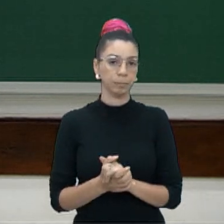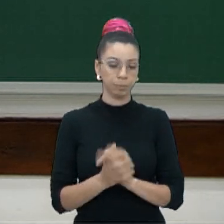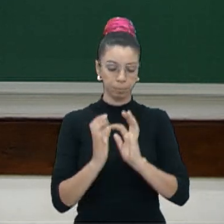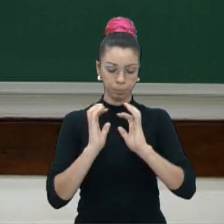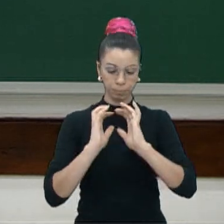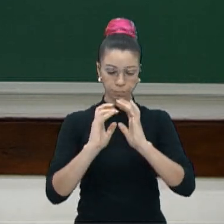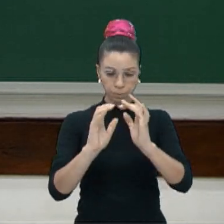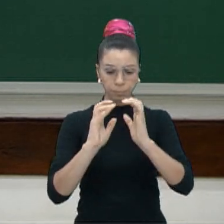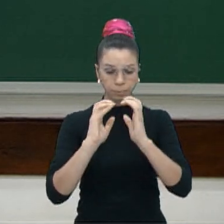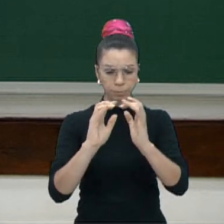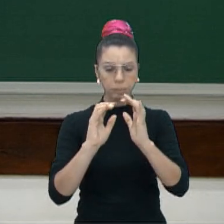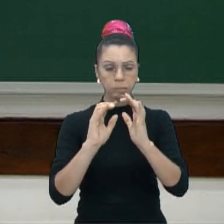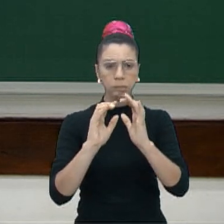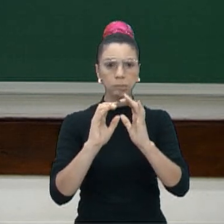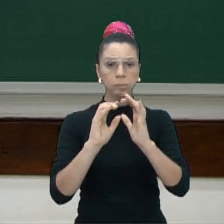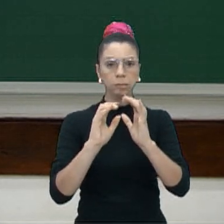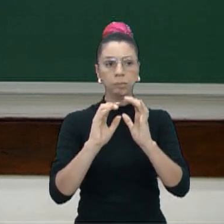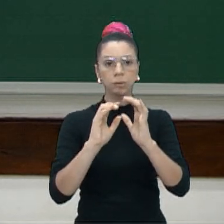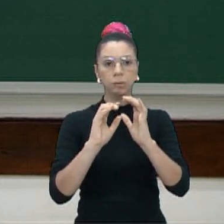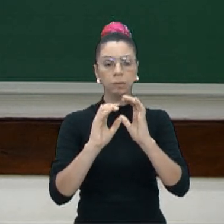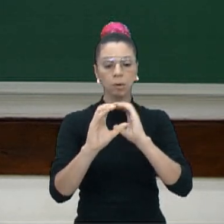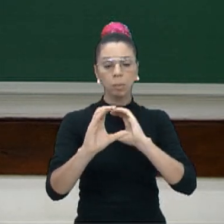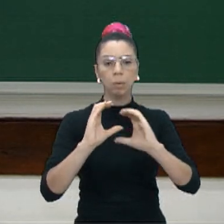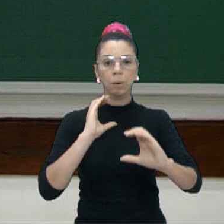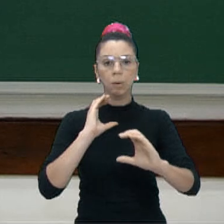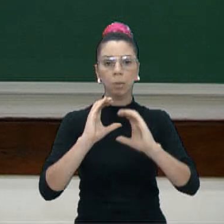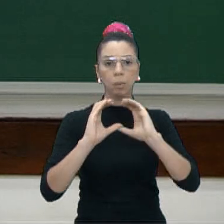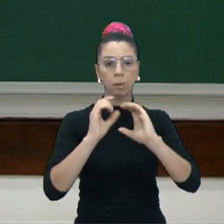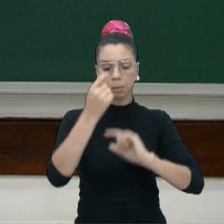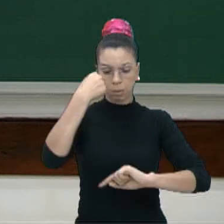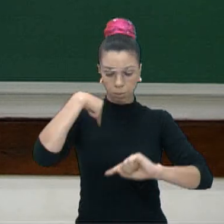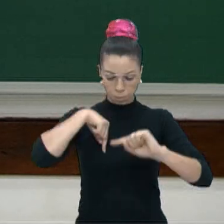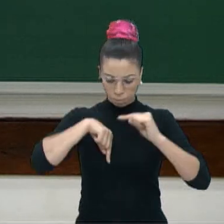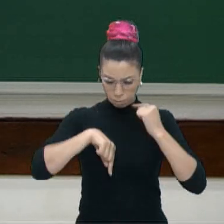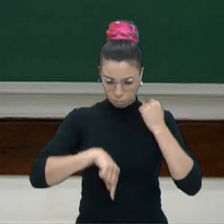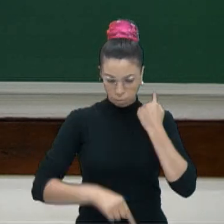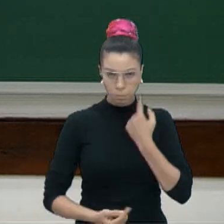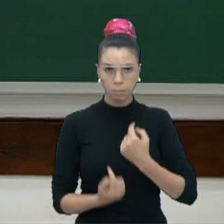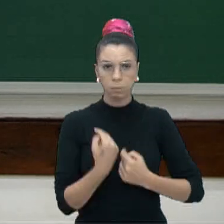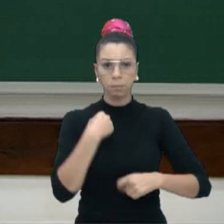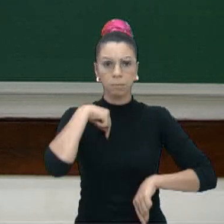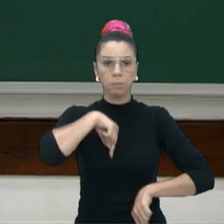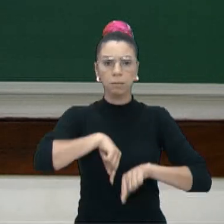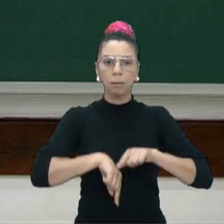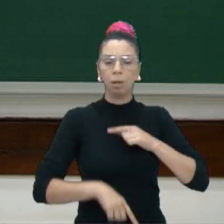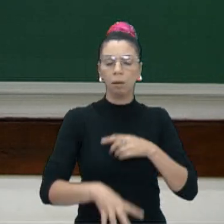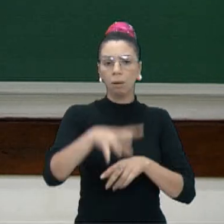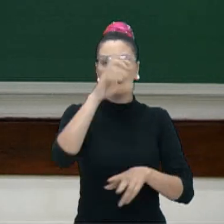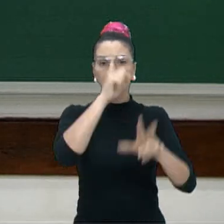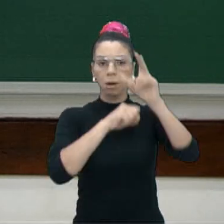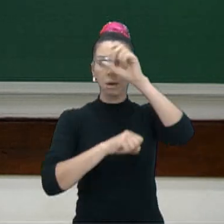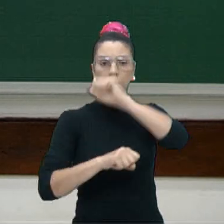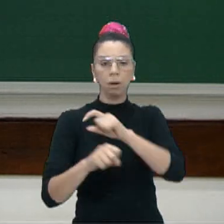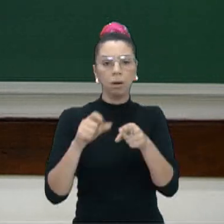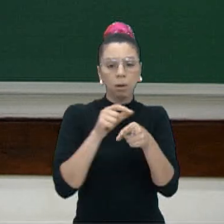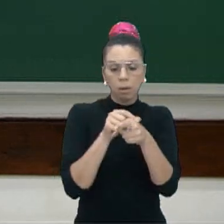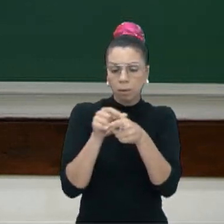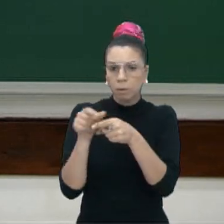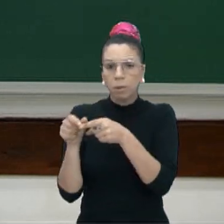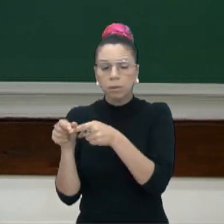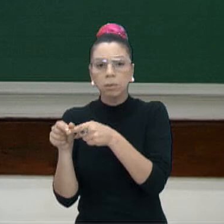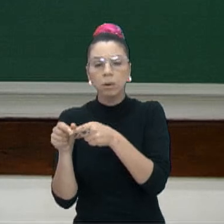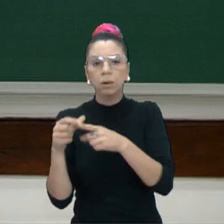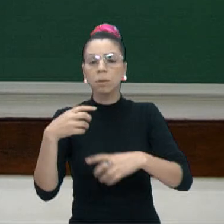mente se comunica sempre. Tudo aquilo que a gente aprende, fonemas, sons, sentidos,